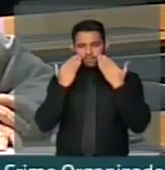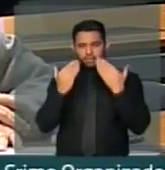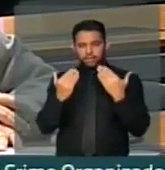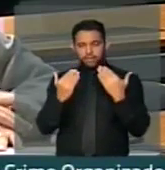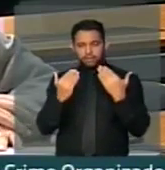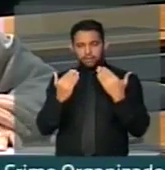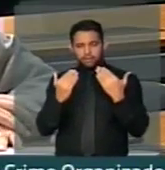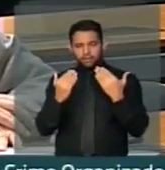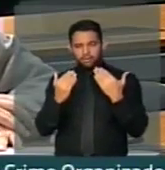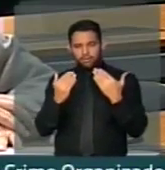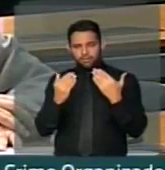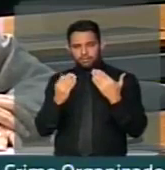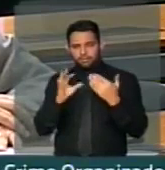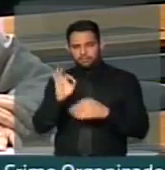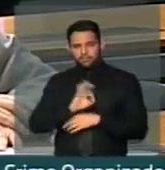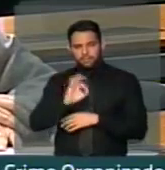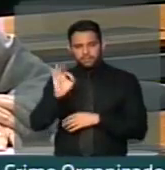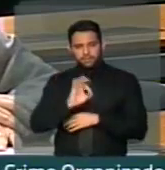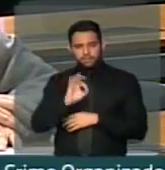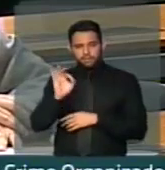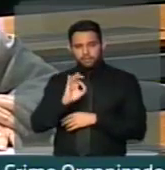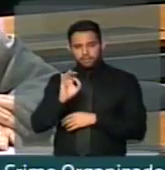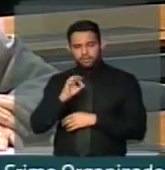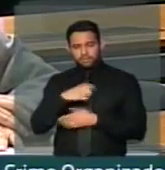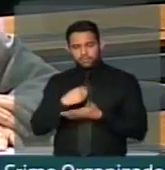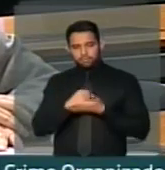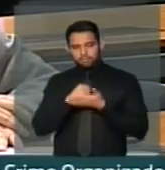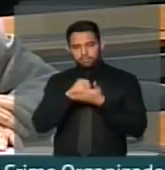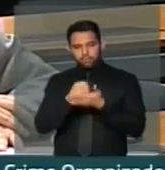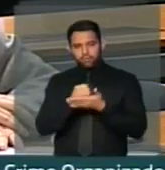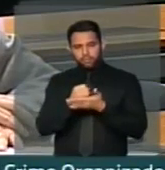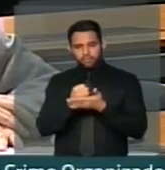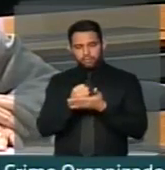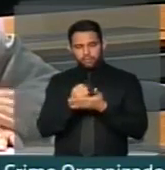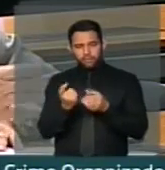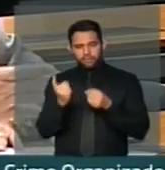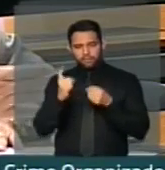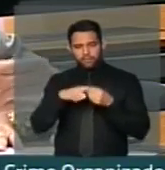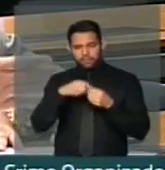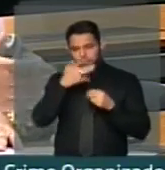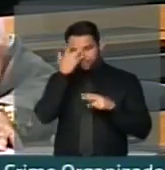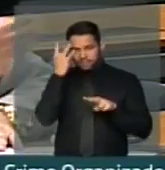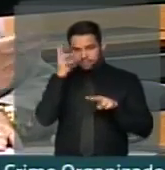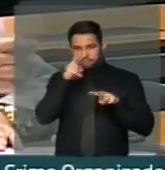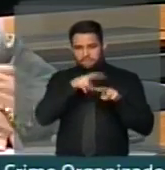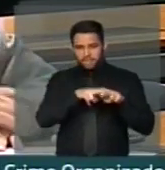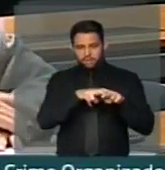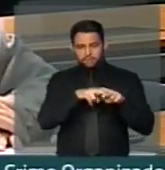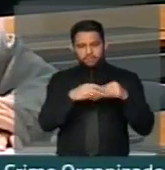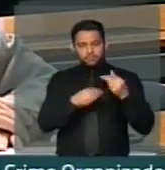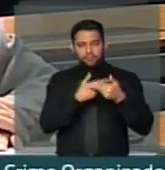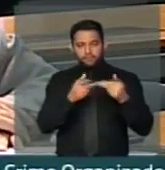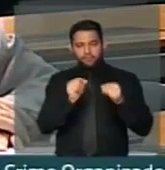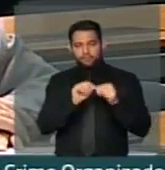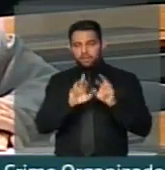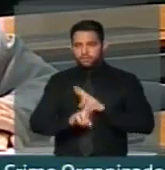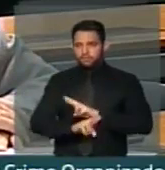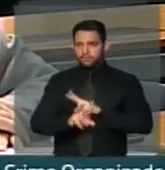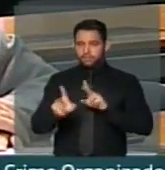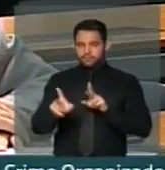certo percentual altíssimo de recuperação de presos de uma forma completamente